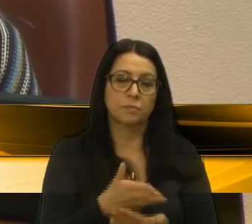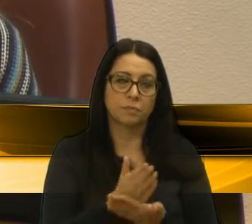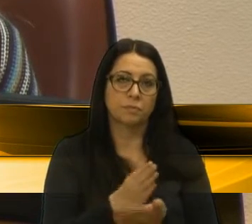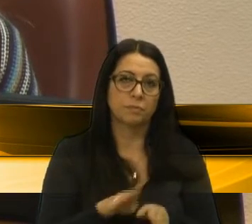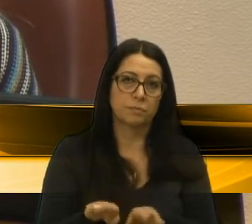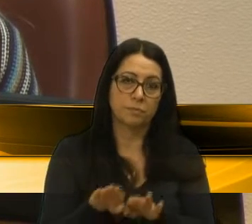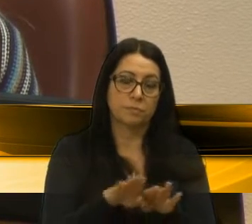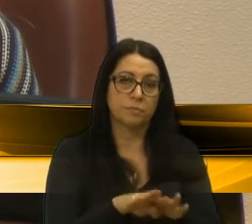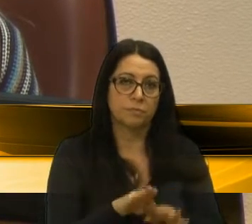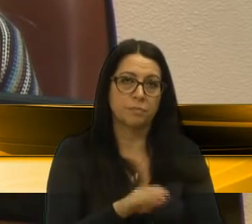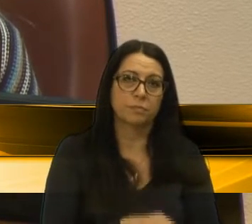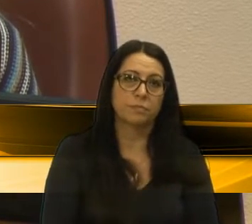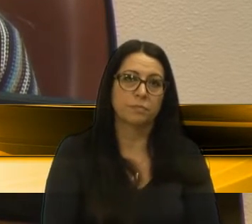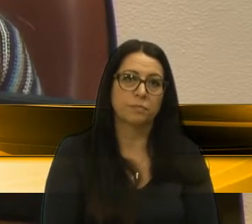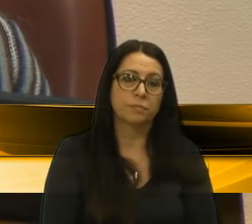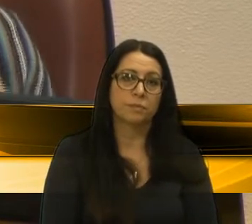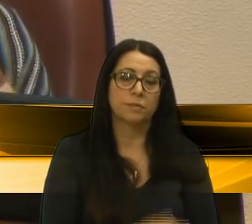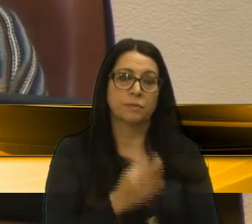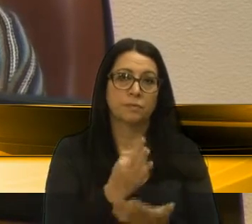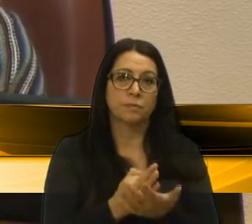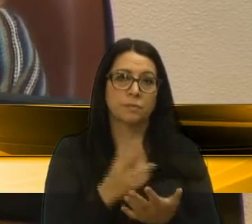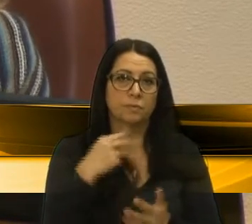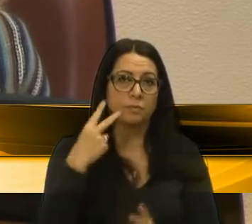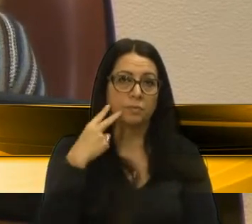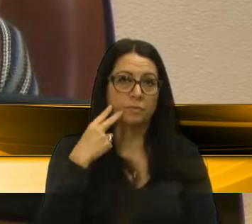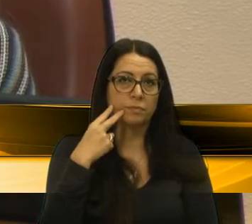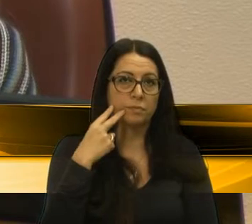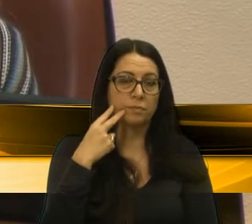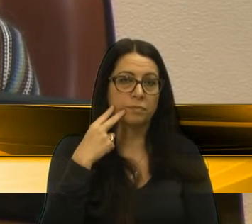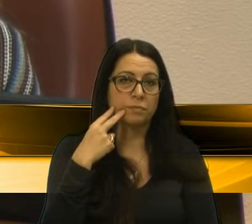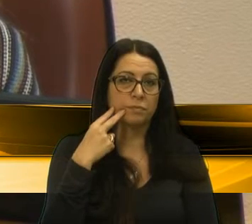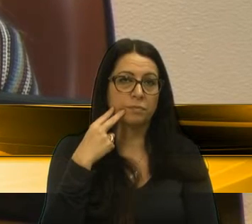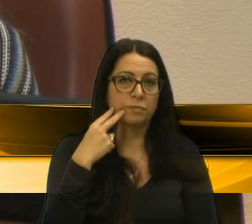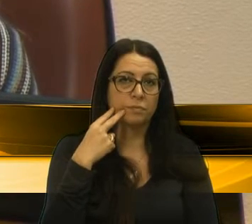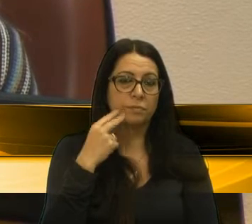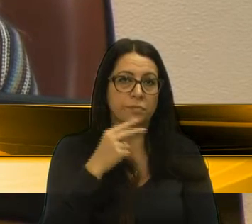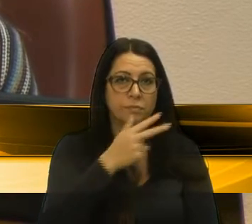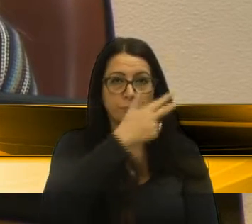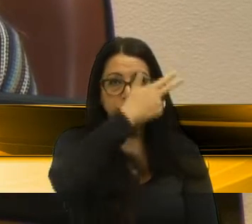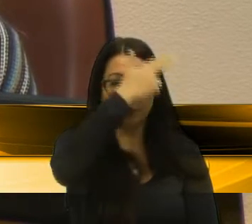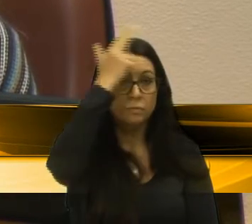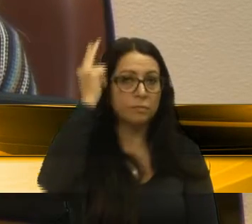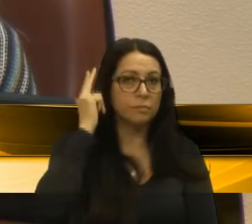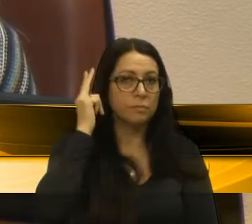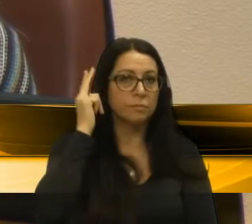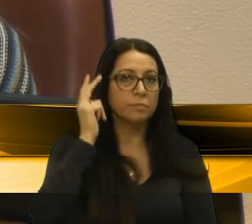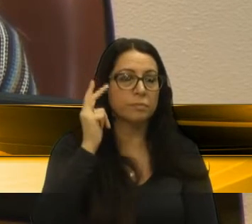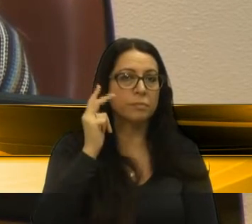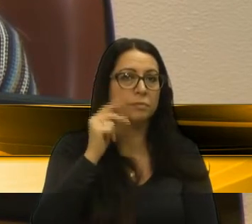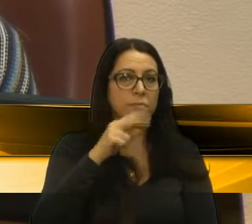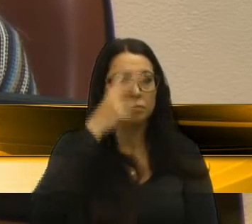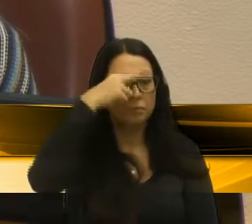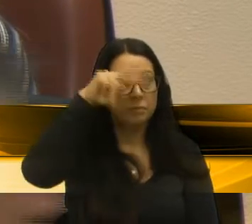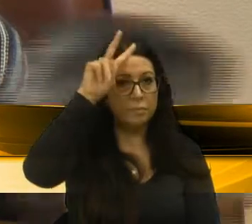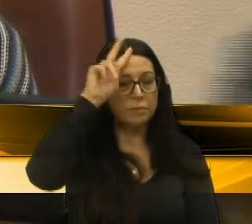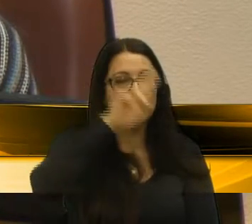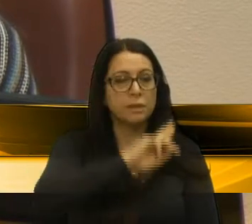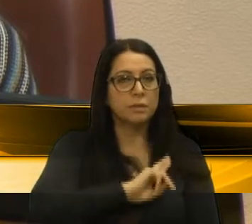por unanimidade, com a ausência dos vereadores Flávio Cassina e Edson da Rosa em